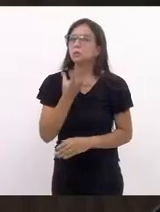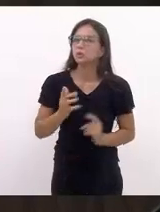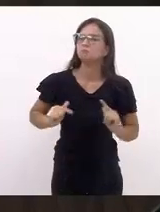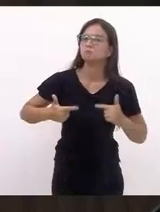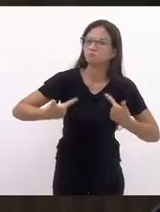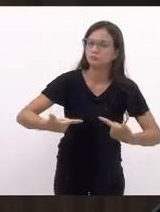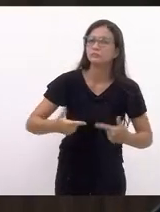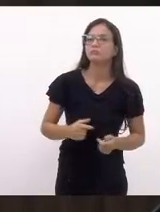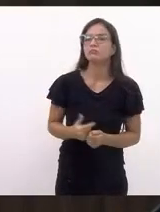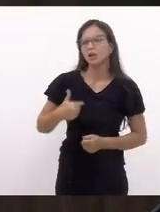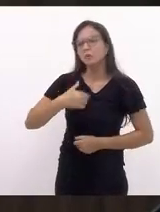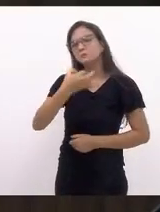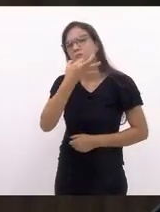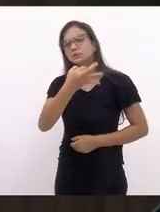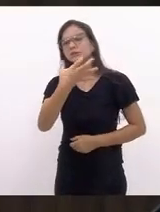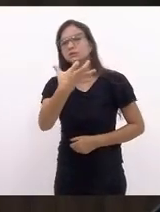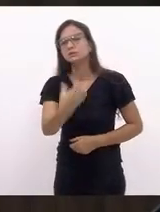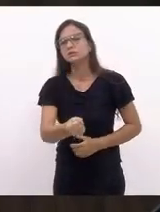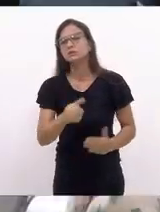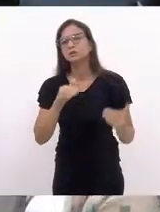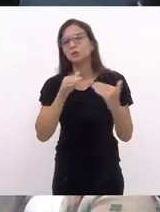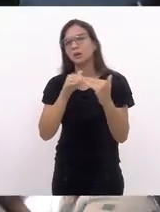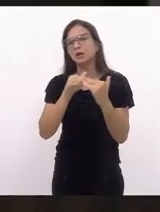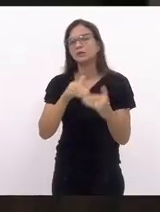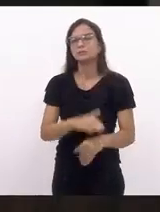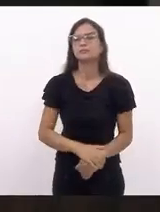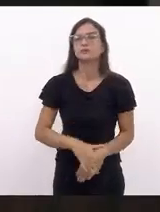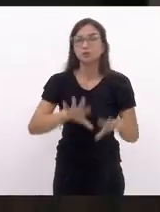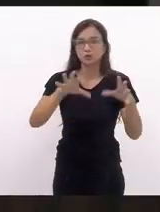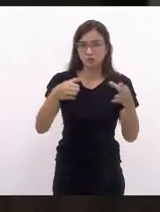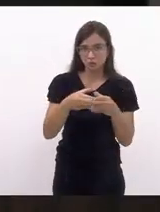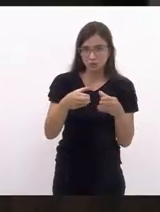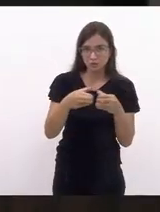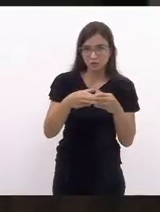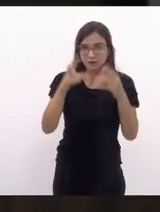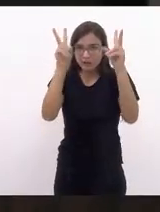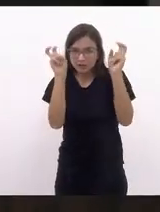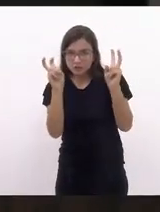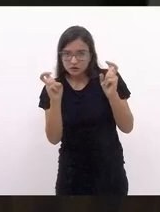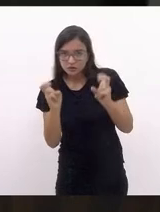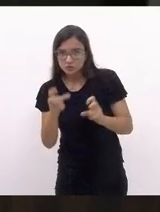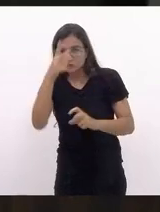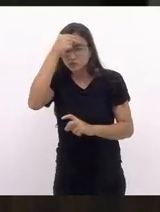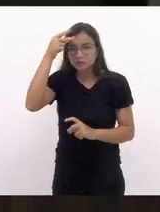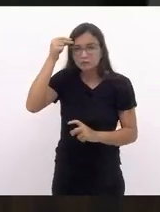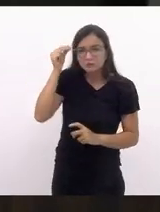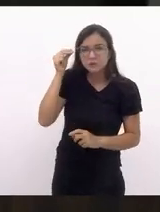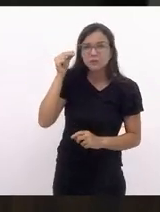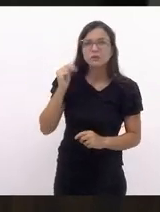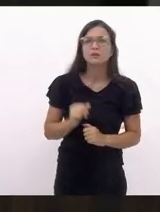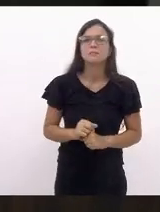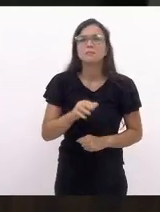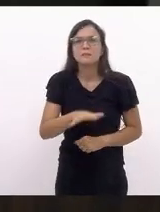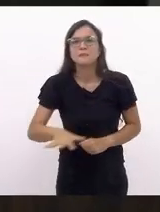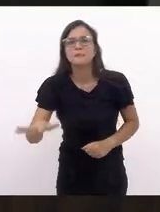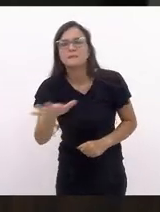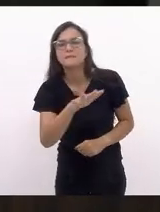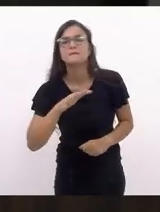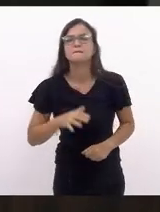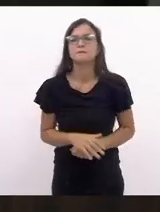o parecer favorável com louvor pela comissão de assuntos municipais momento Regional para Eurico